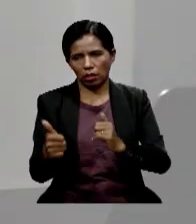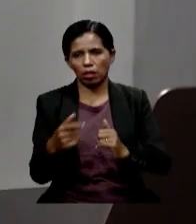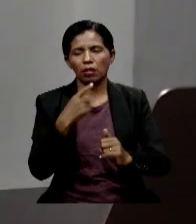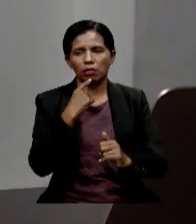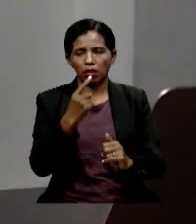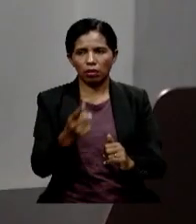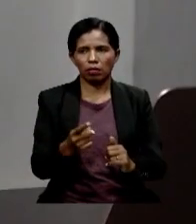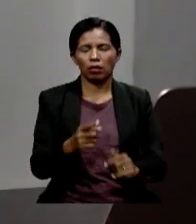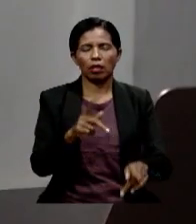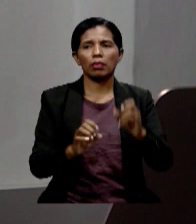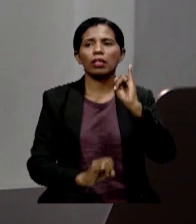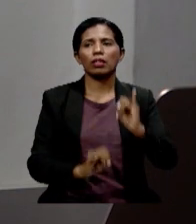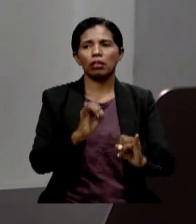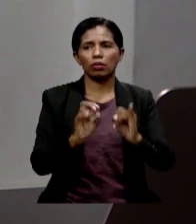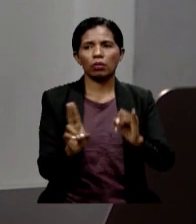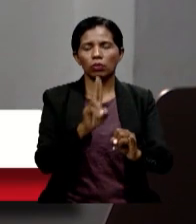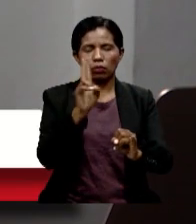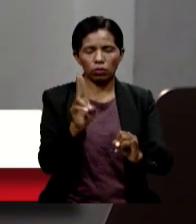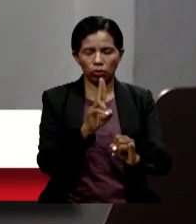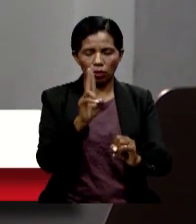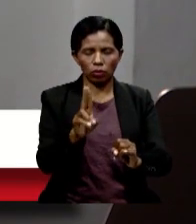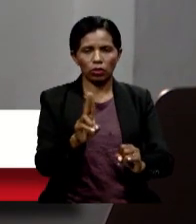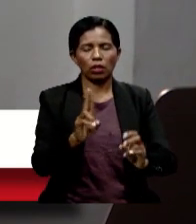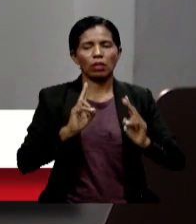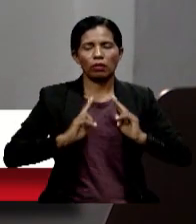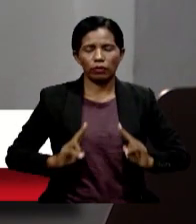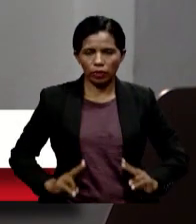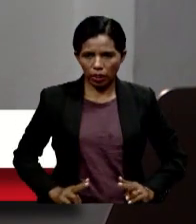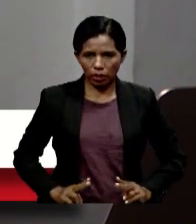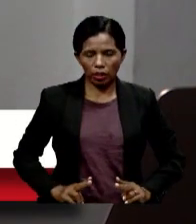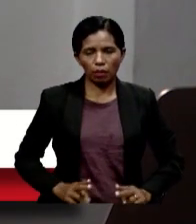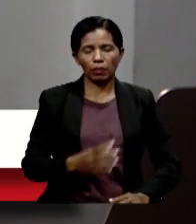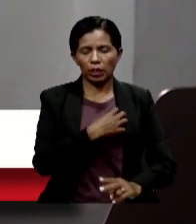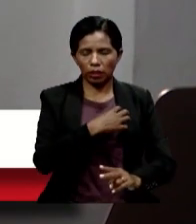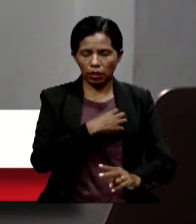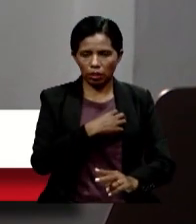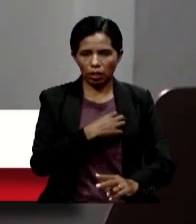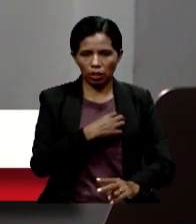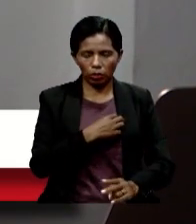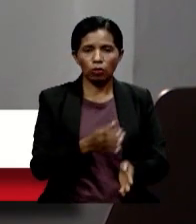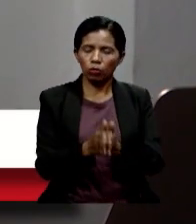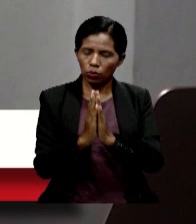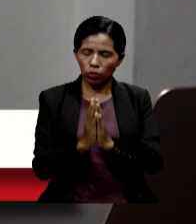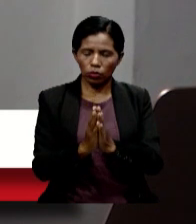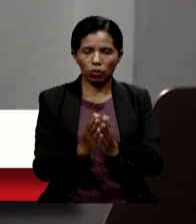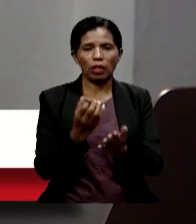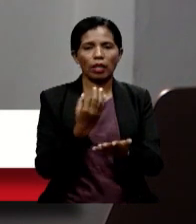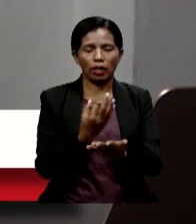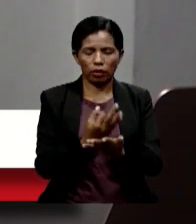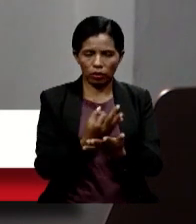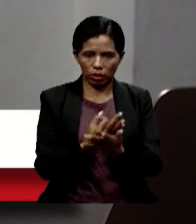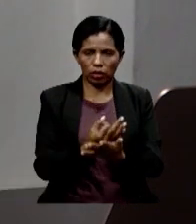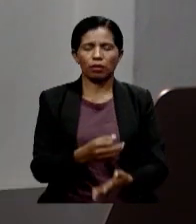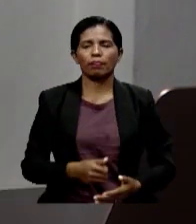han individu balu maka utilizamos farda hodi obriga ema tu fo osan at fo